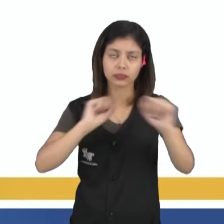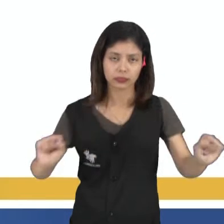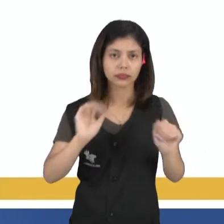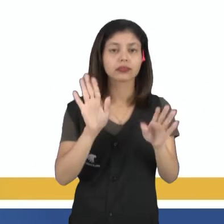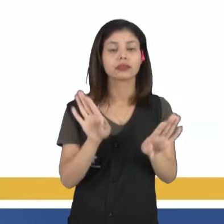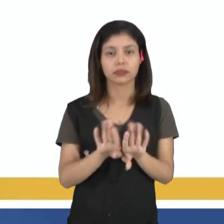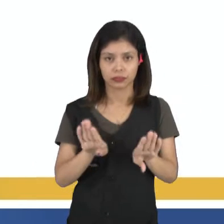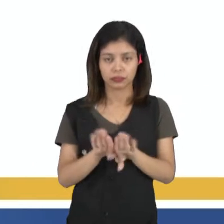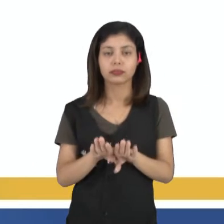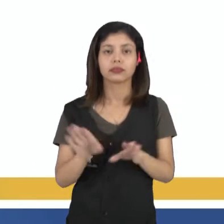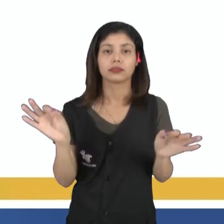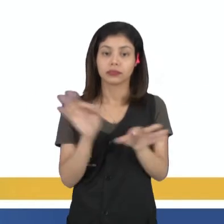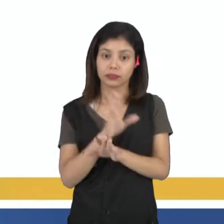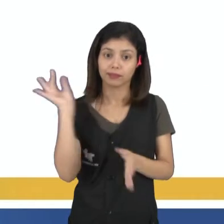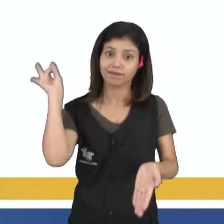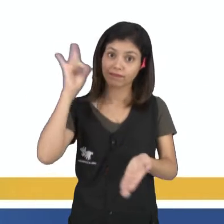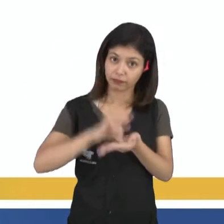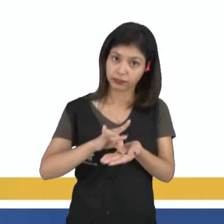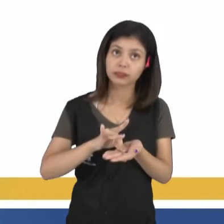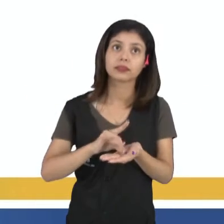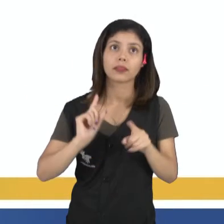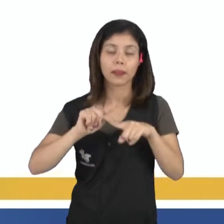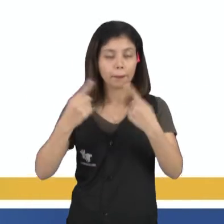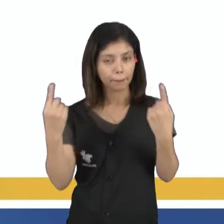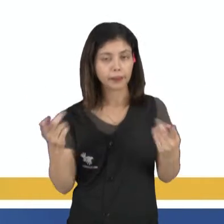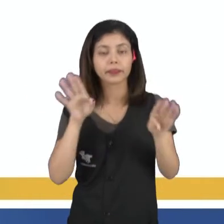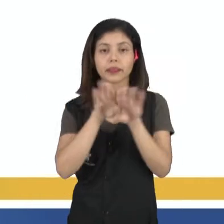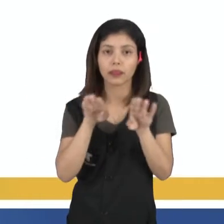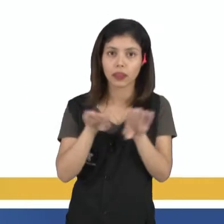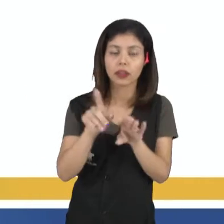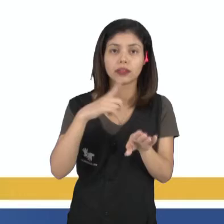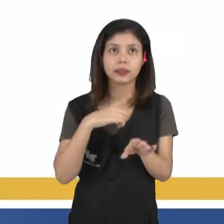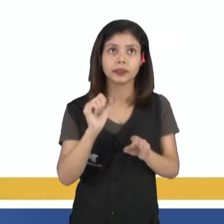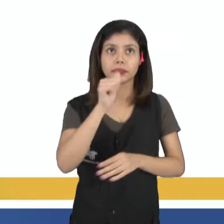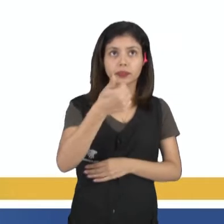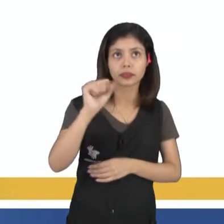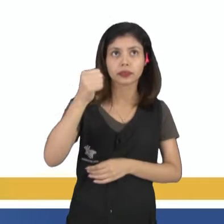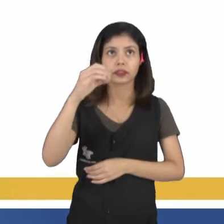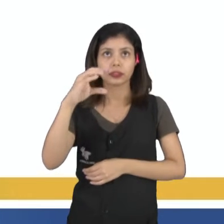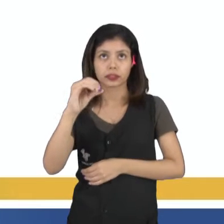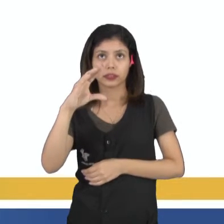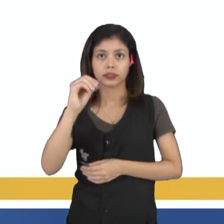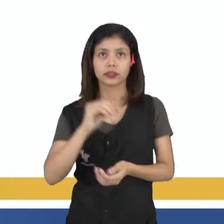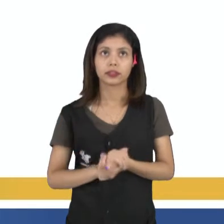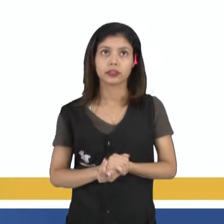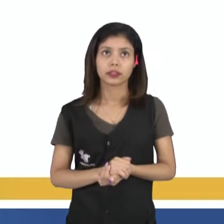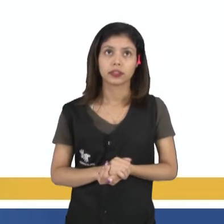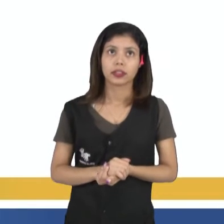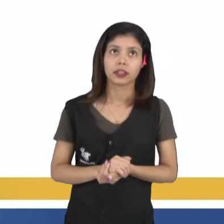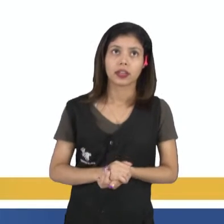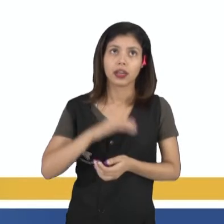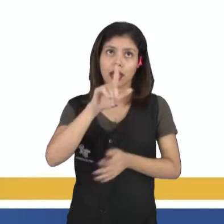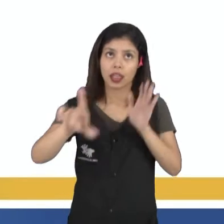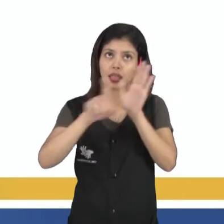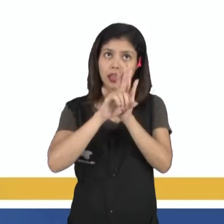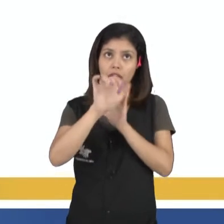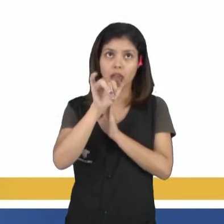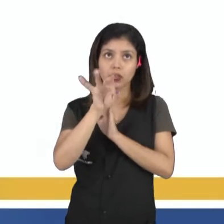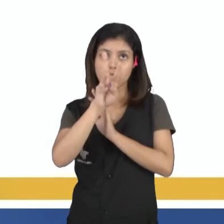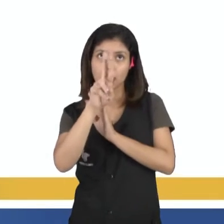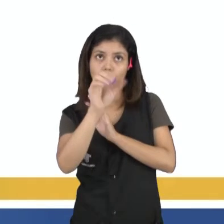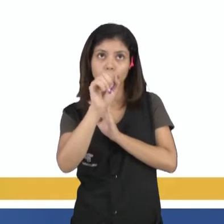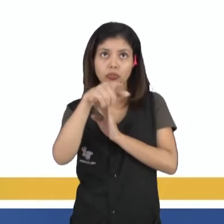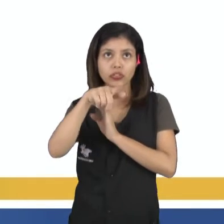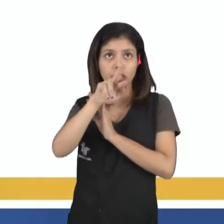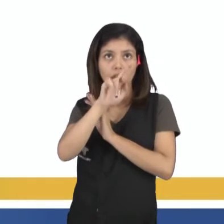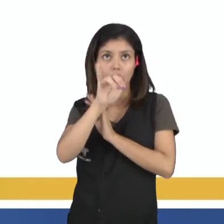Abolição até que ela aconteça de fato mas a gente tem então e-mail 150 Lei Eusébio de Queirós né que proíbe então a